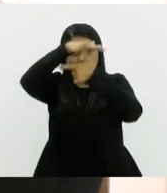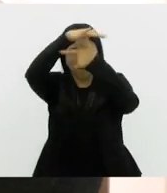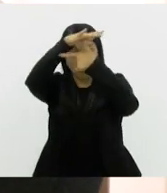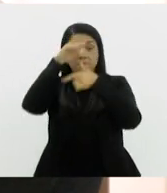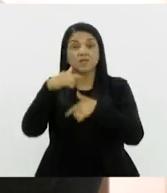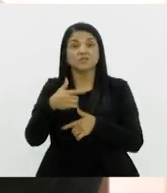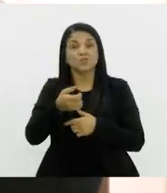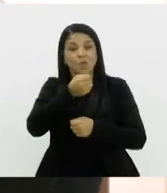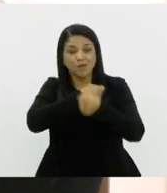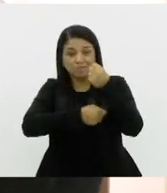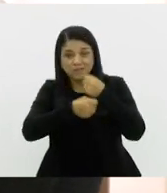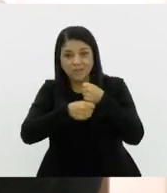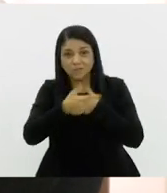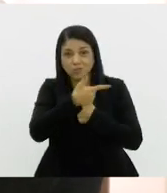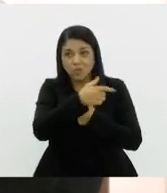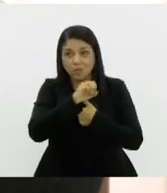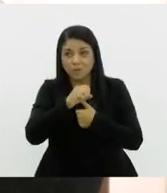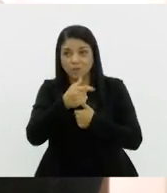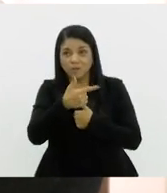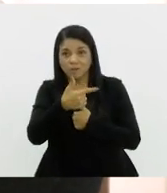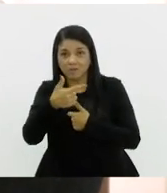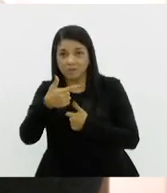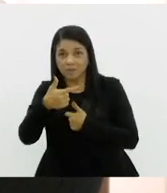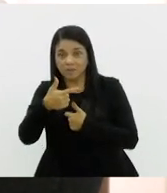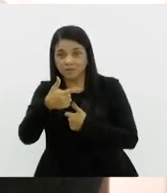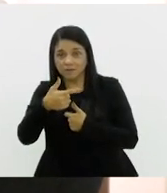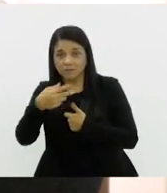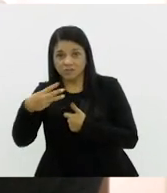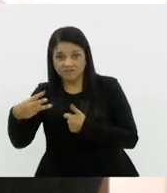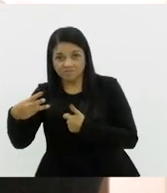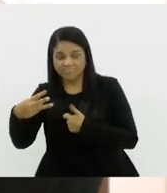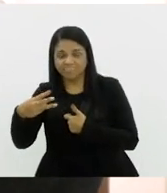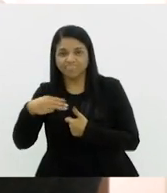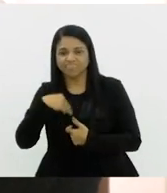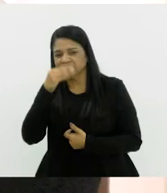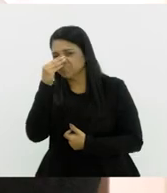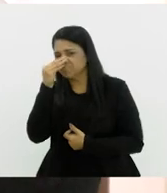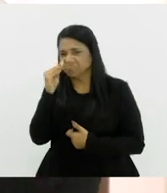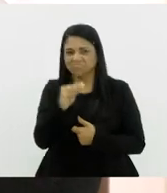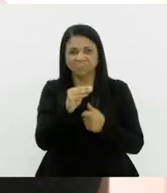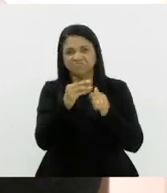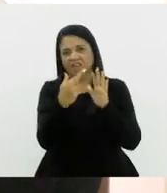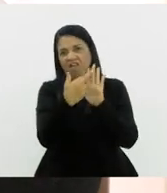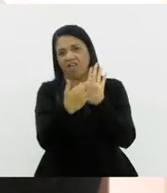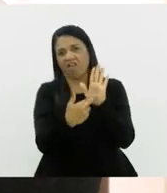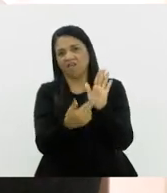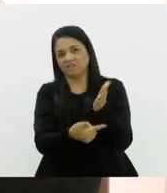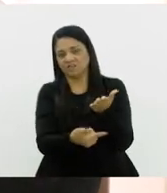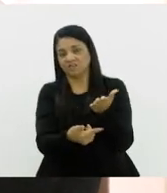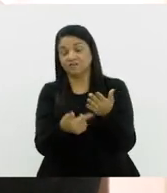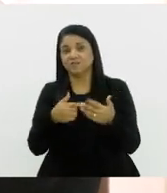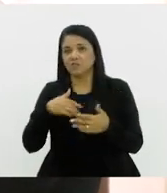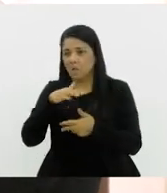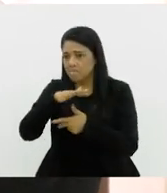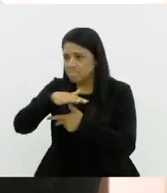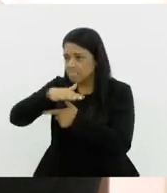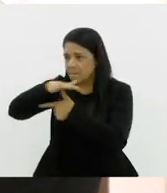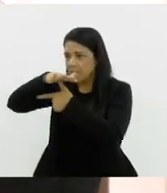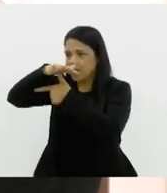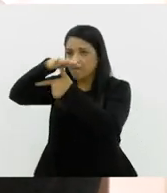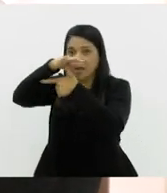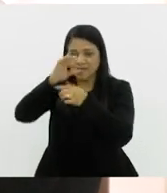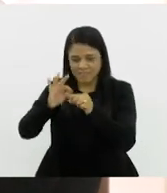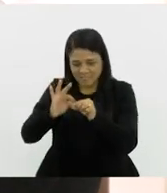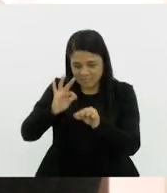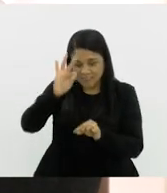2003, as normas foram solenemente ignoradas. Visualmente, você olha os helicópteros a 50,